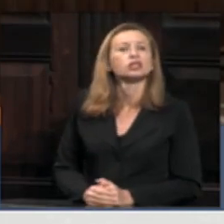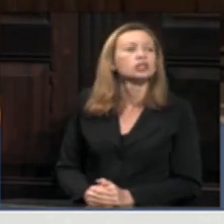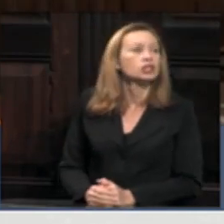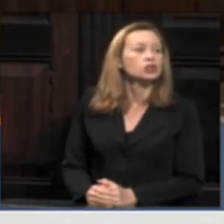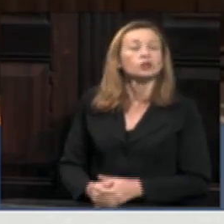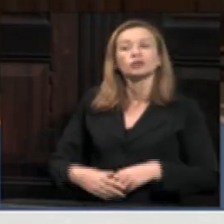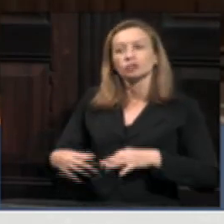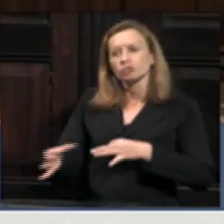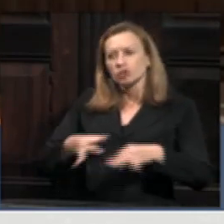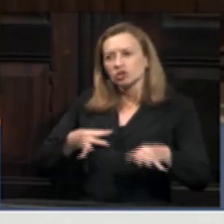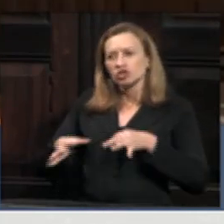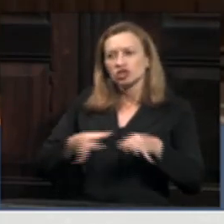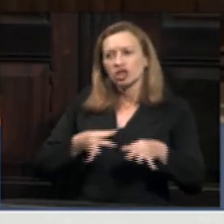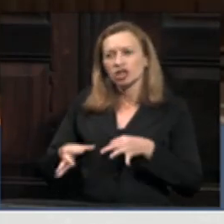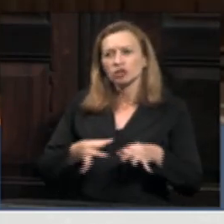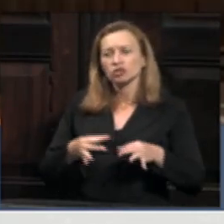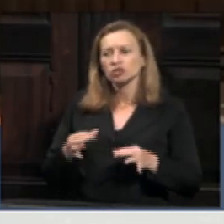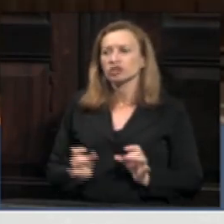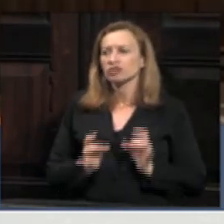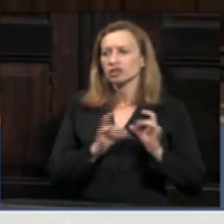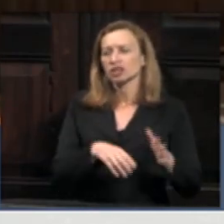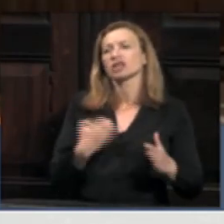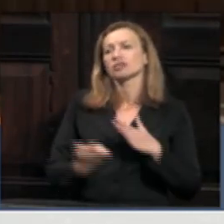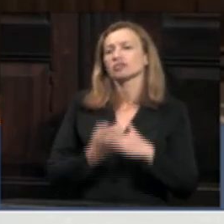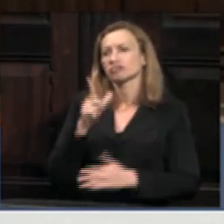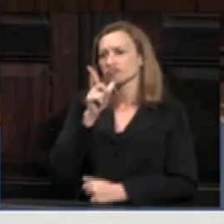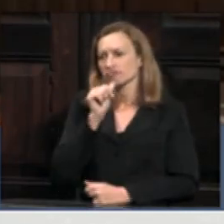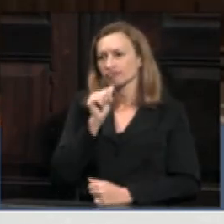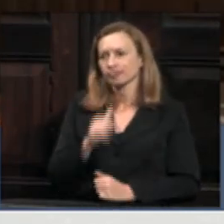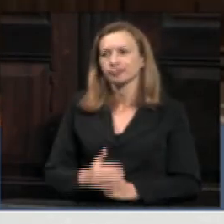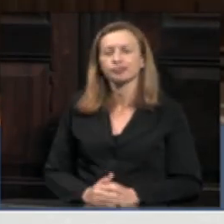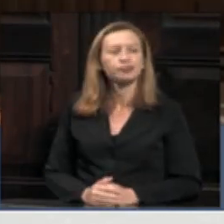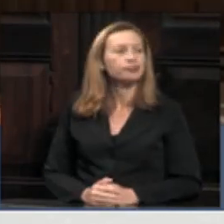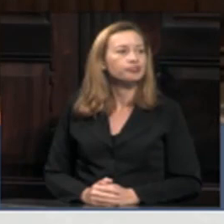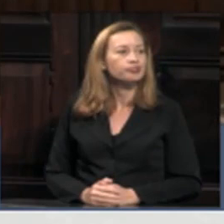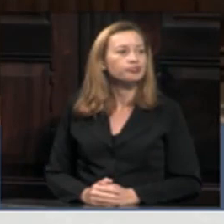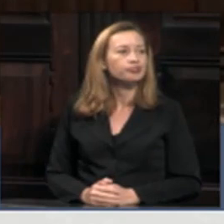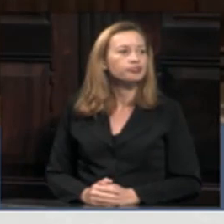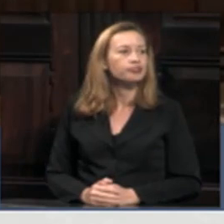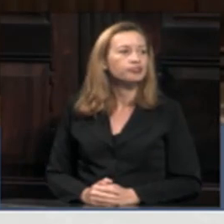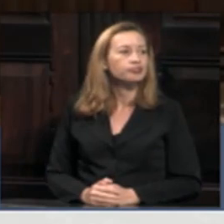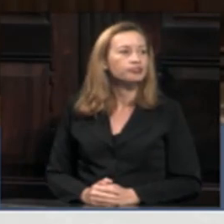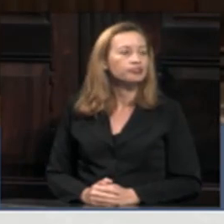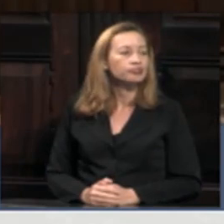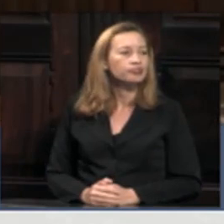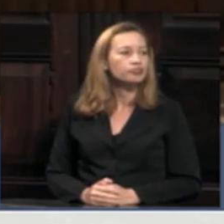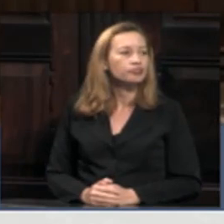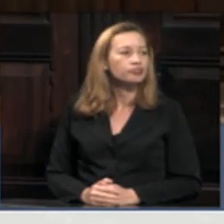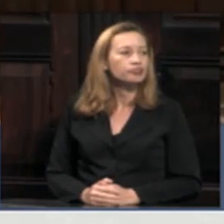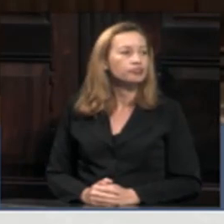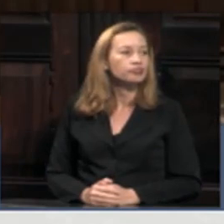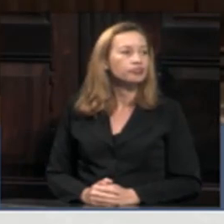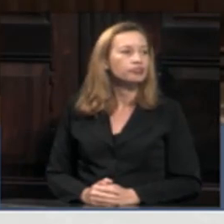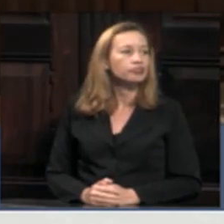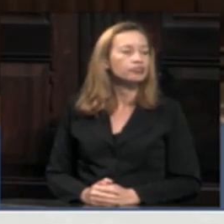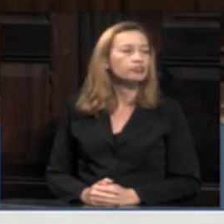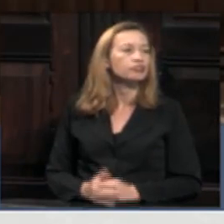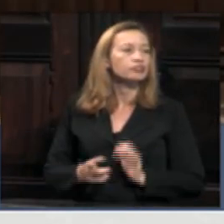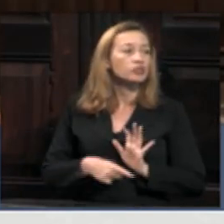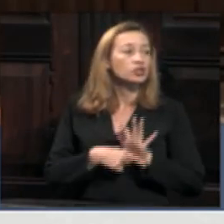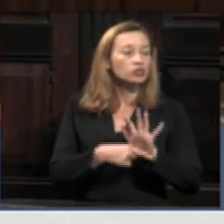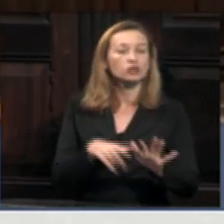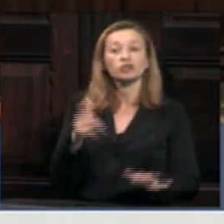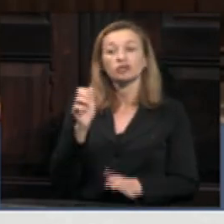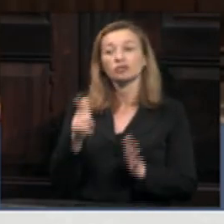Este projeto de privatização da SEDAI foi incluído no regime de recuperação fiscal,